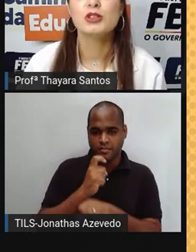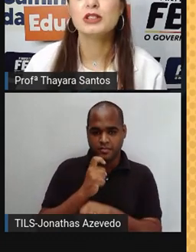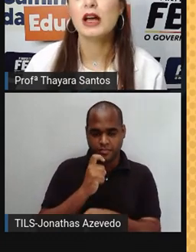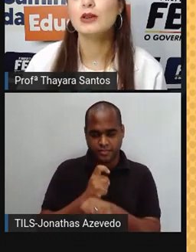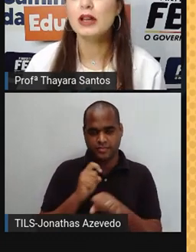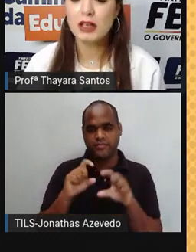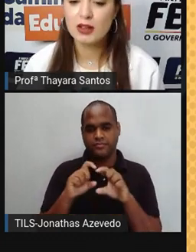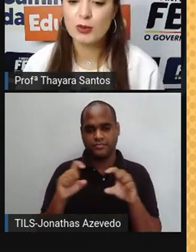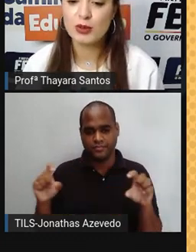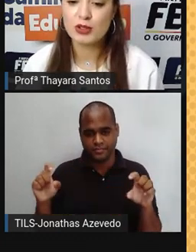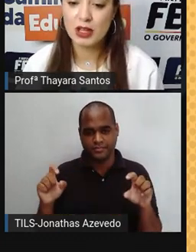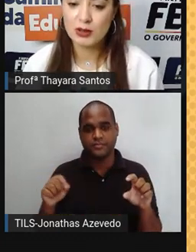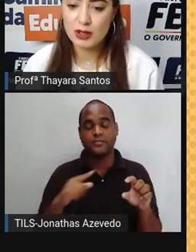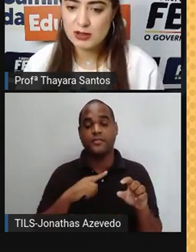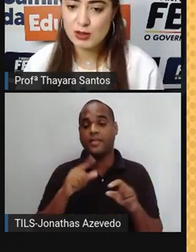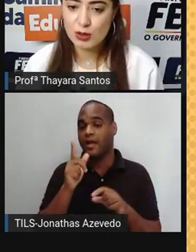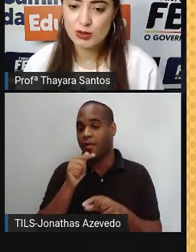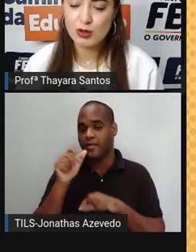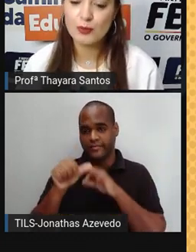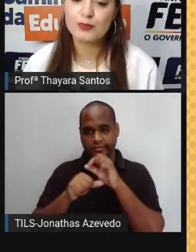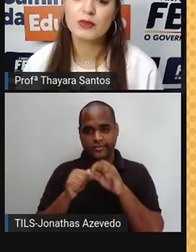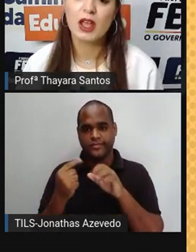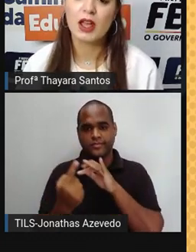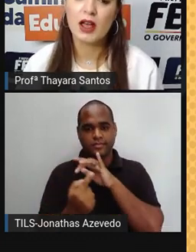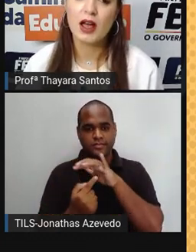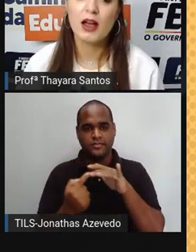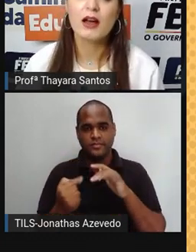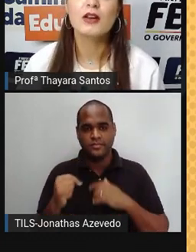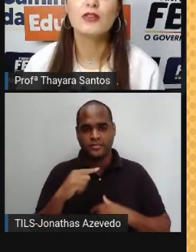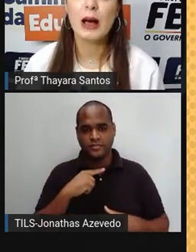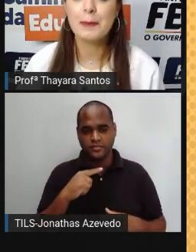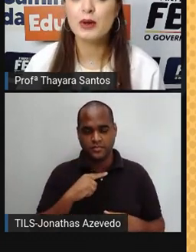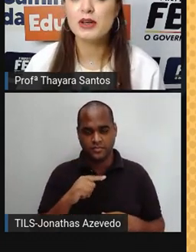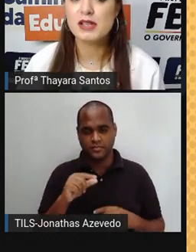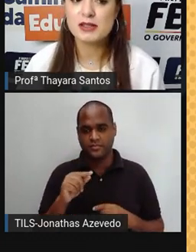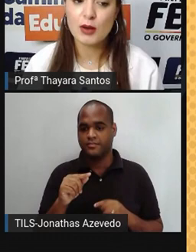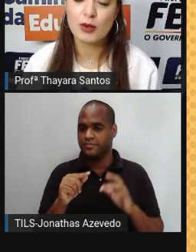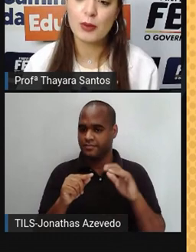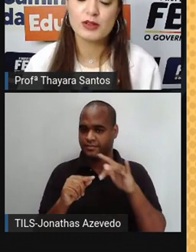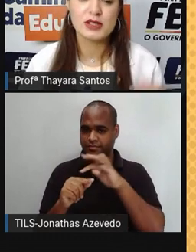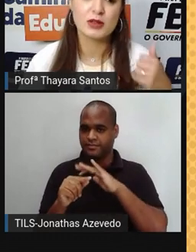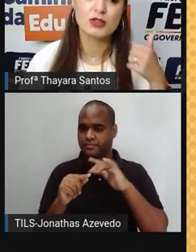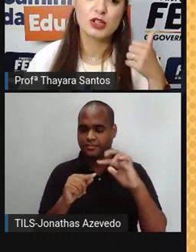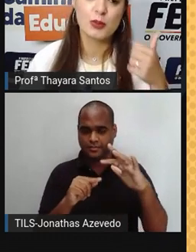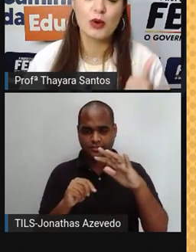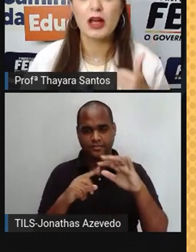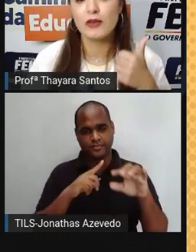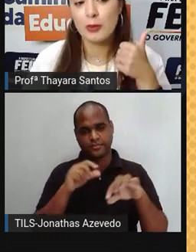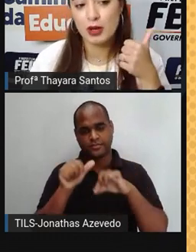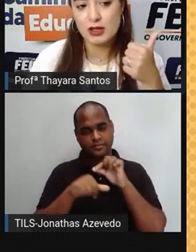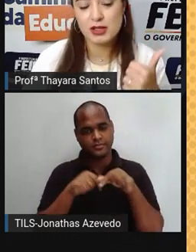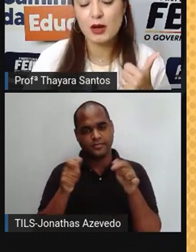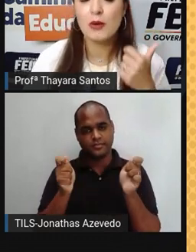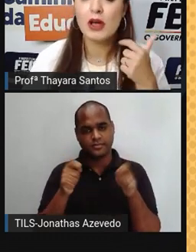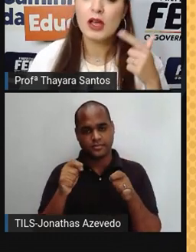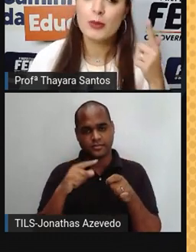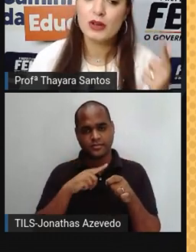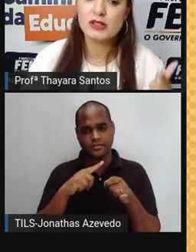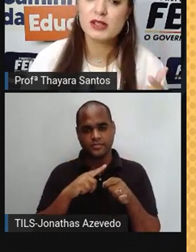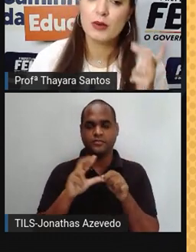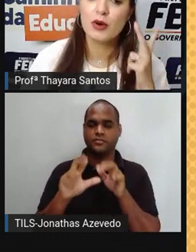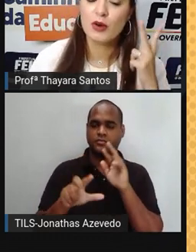do estado líquido para o estado gasoso é a vaporização que pode ser do tipo evaporação